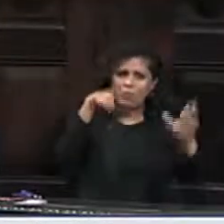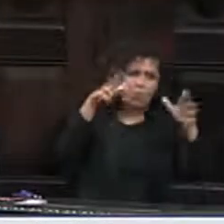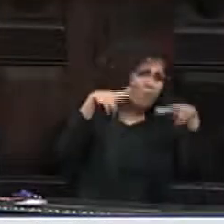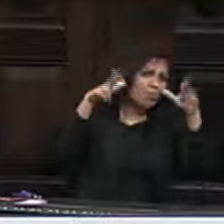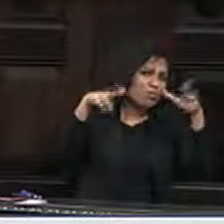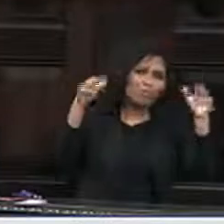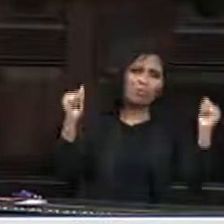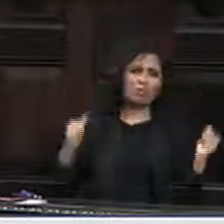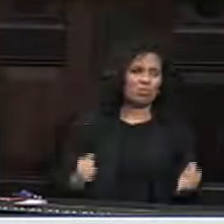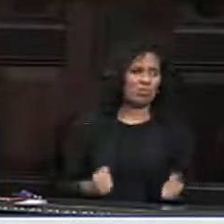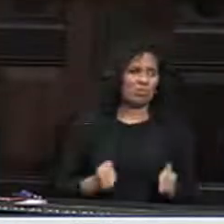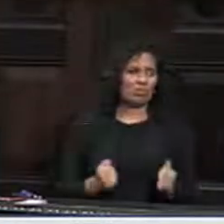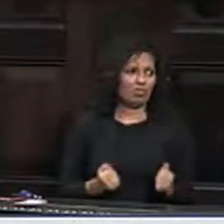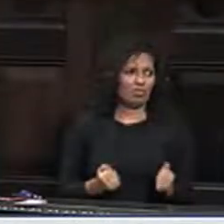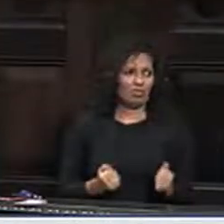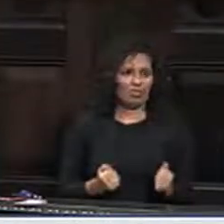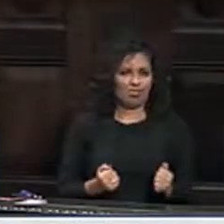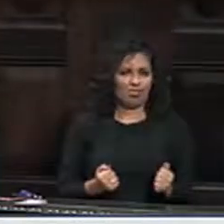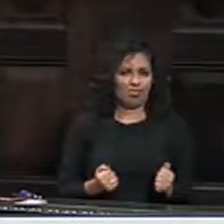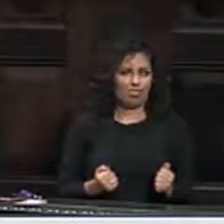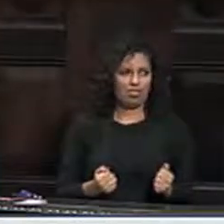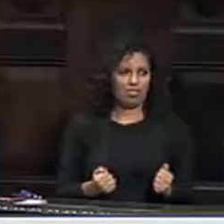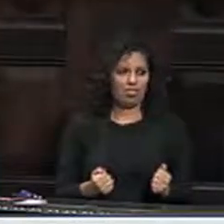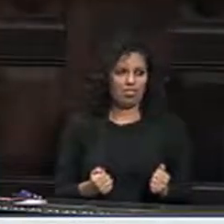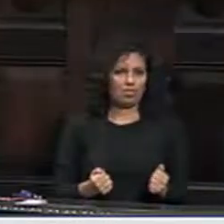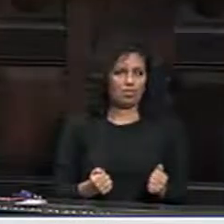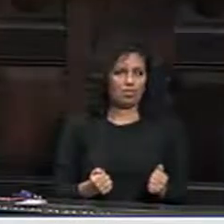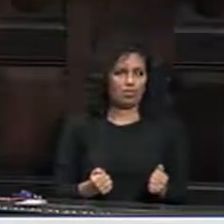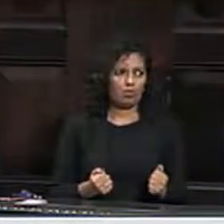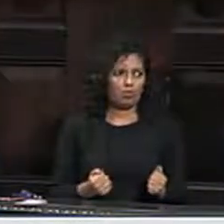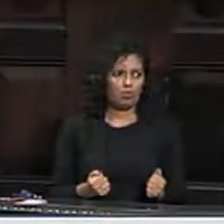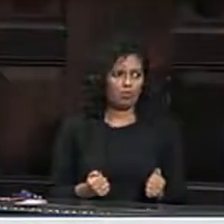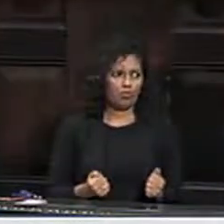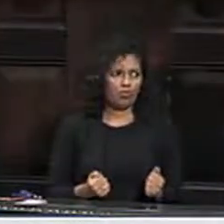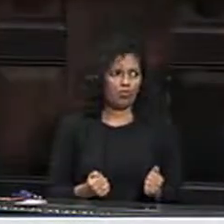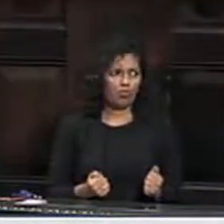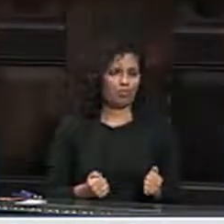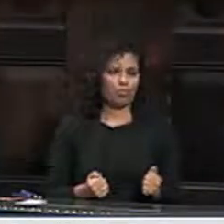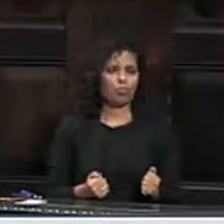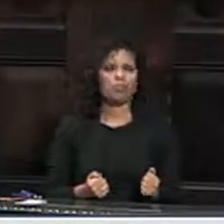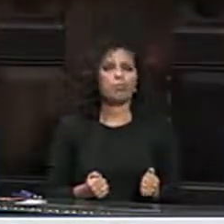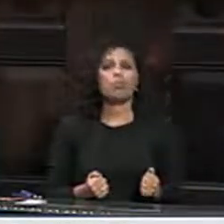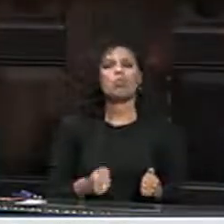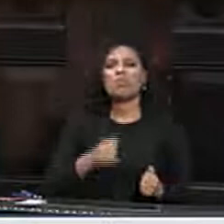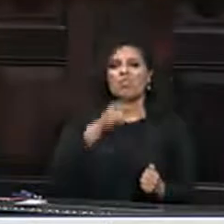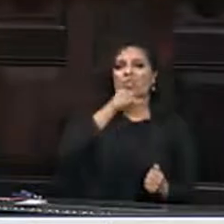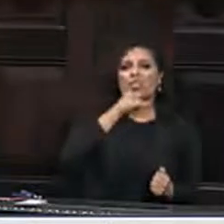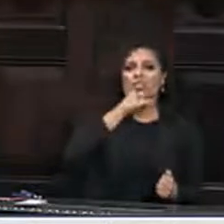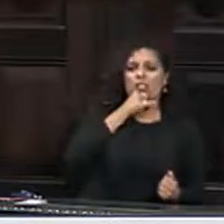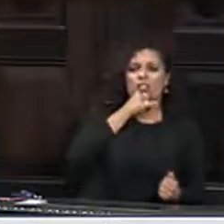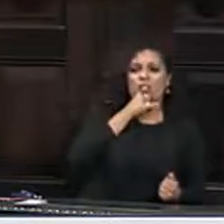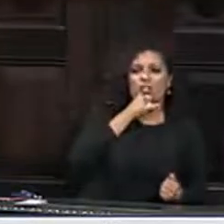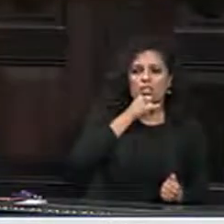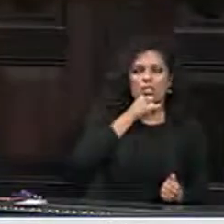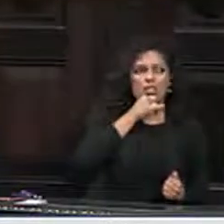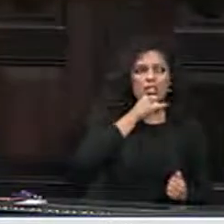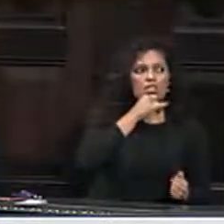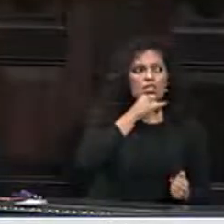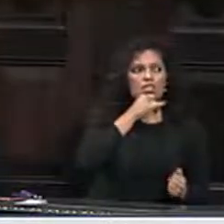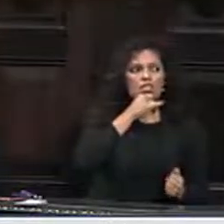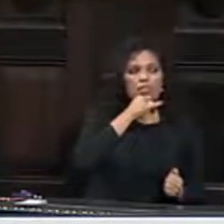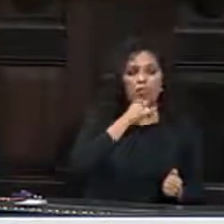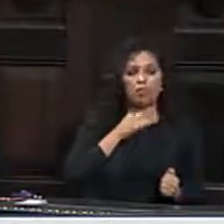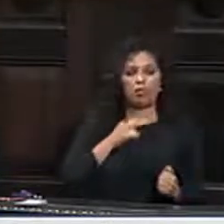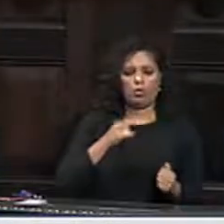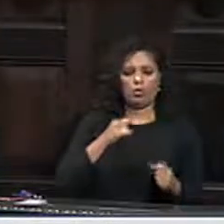inserida na cidade formal. E para inserir na cidade formal, tem que levar